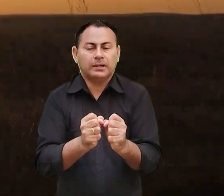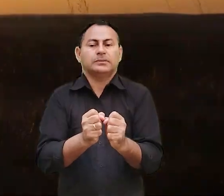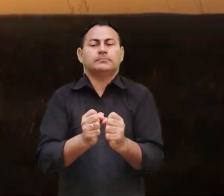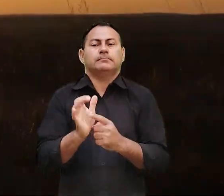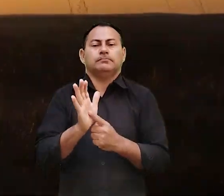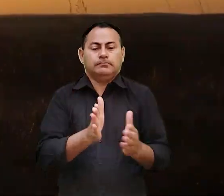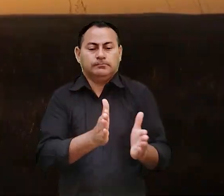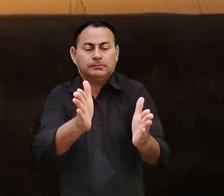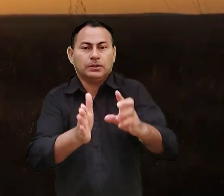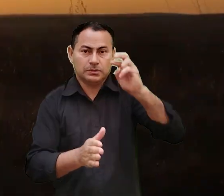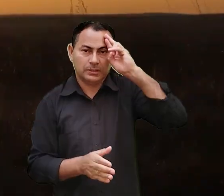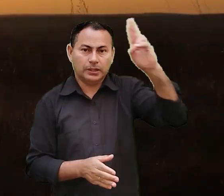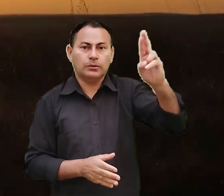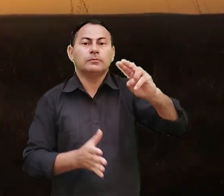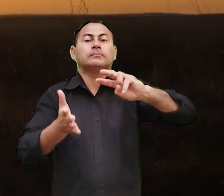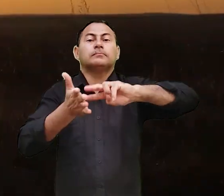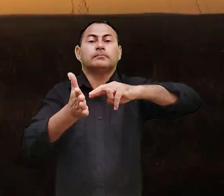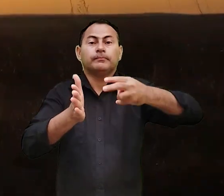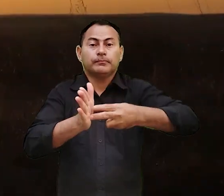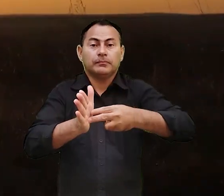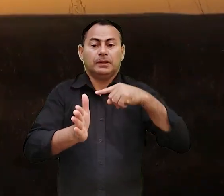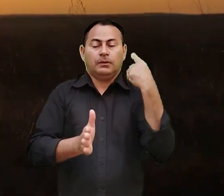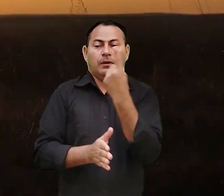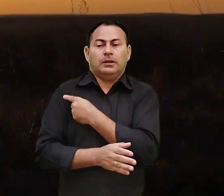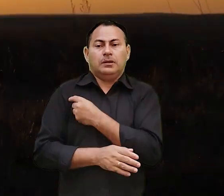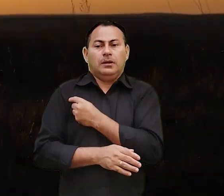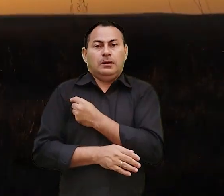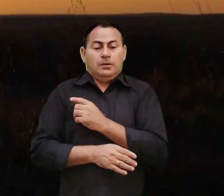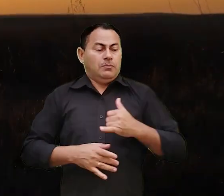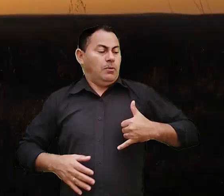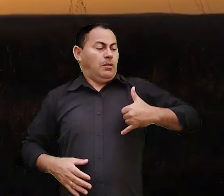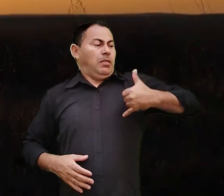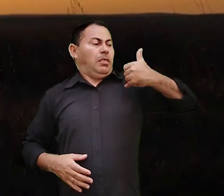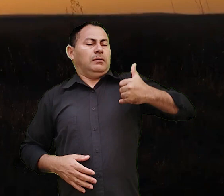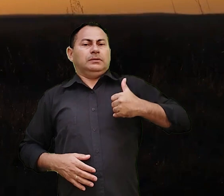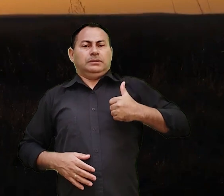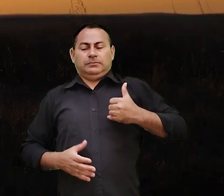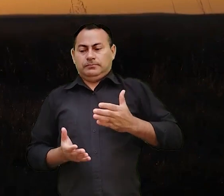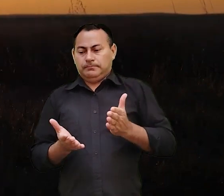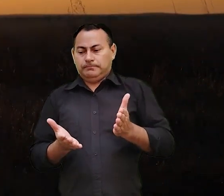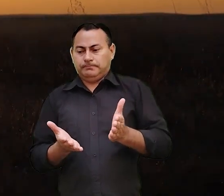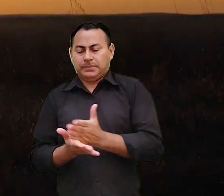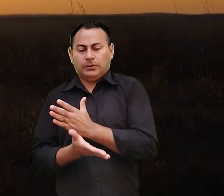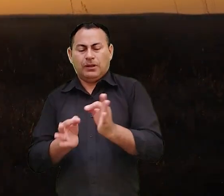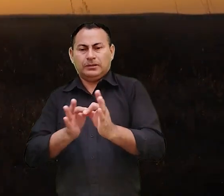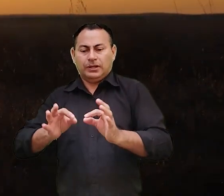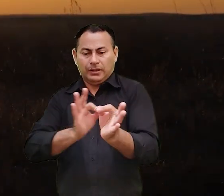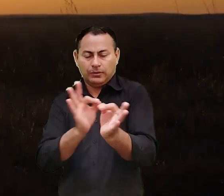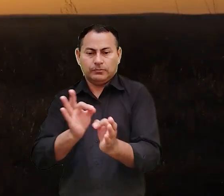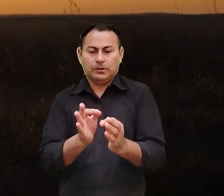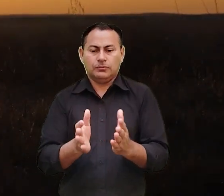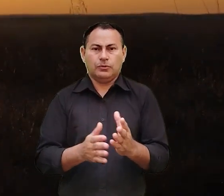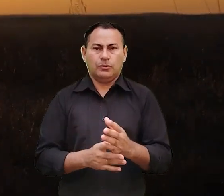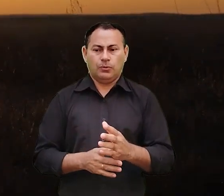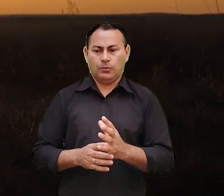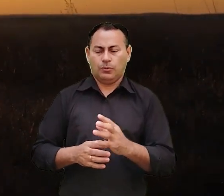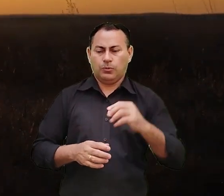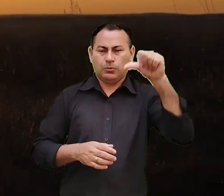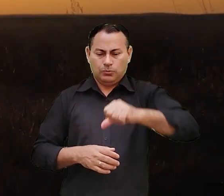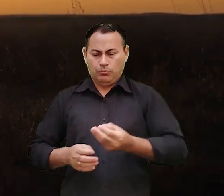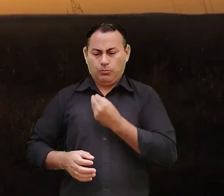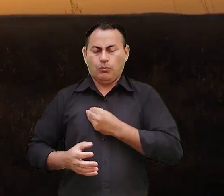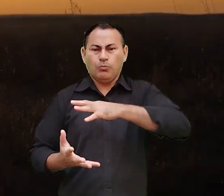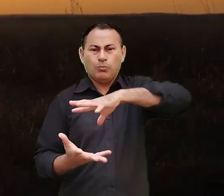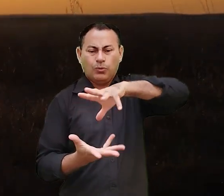ser estradas para o Senhor. Isso quer dizer que nossa montanha de orgulho deve ser nivelada e os vales do nosso